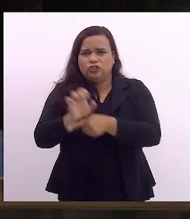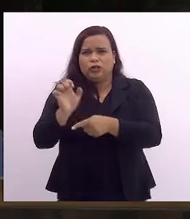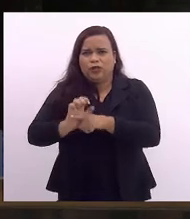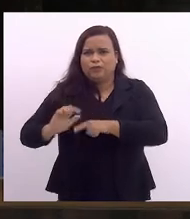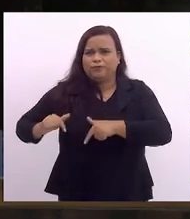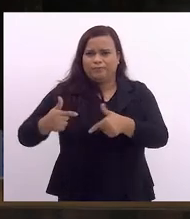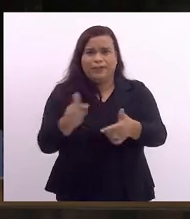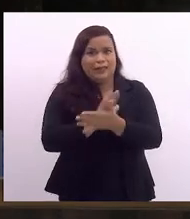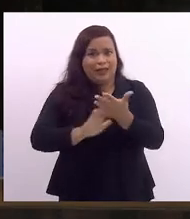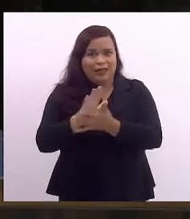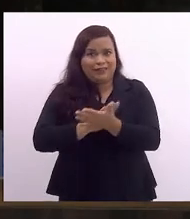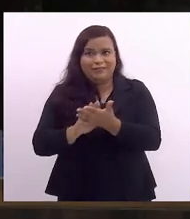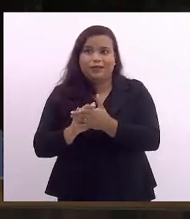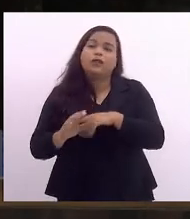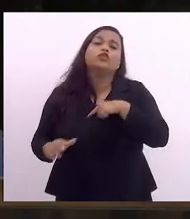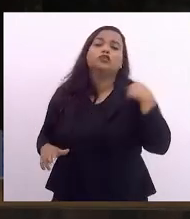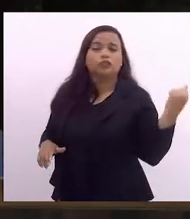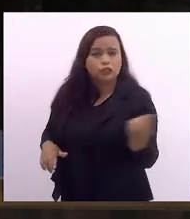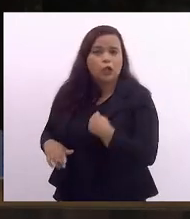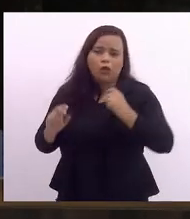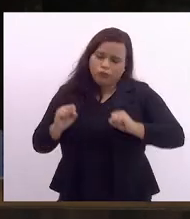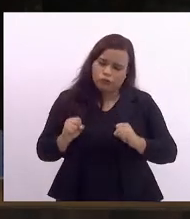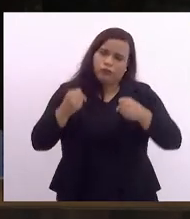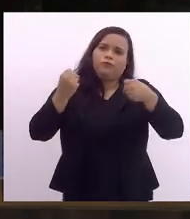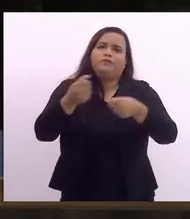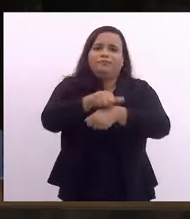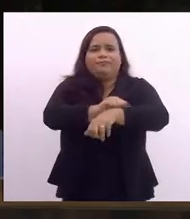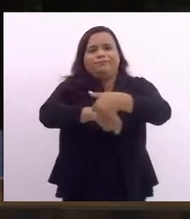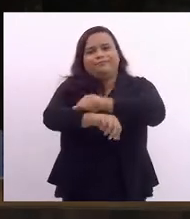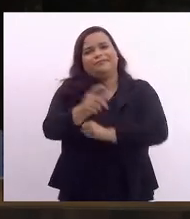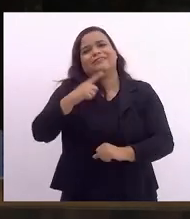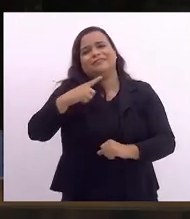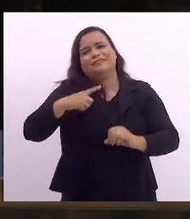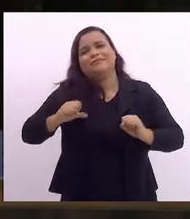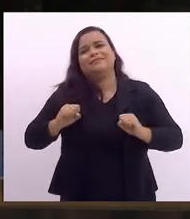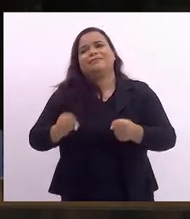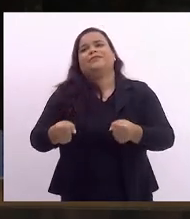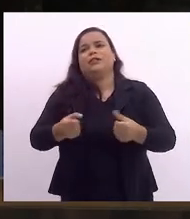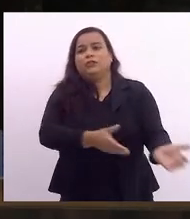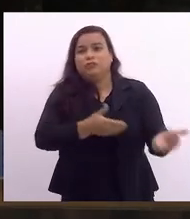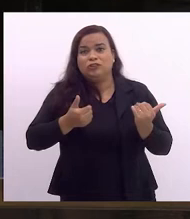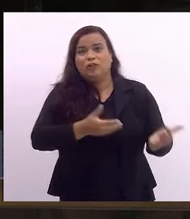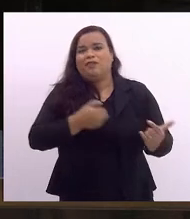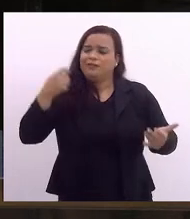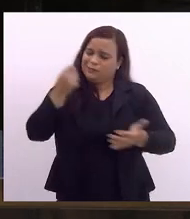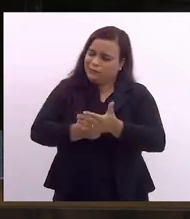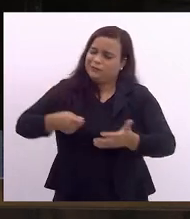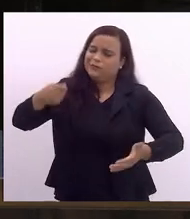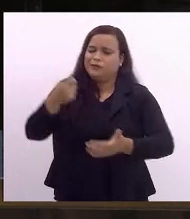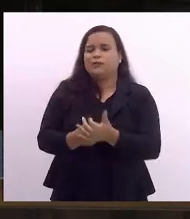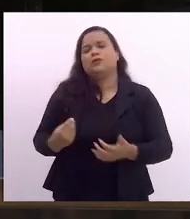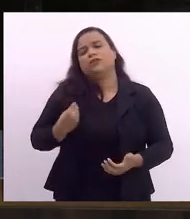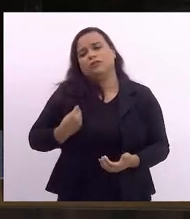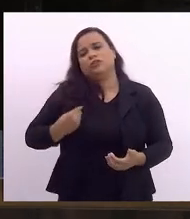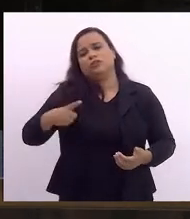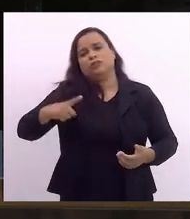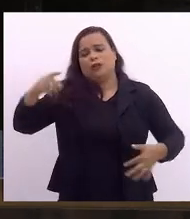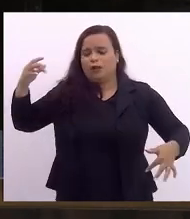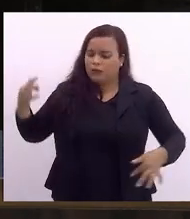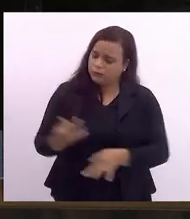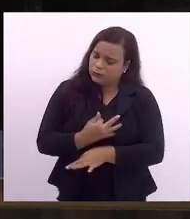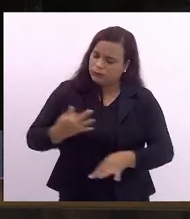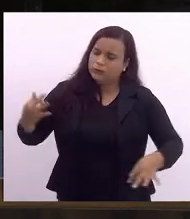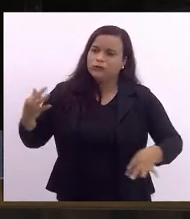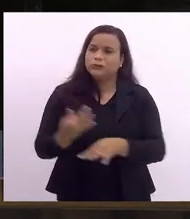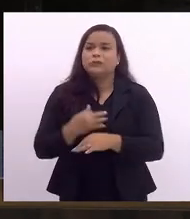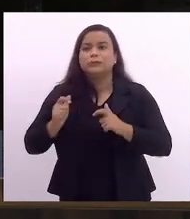os nossos, nós fazemos tudo daqui. Então, nossa juventude, ela segue existindo e resistindo nos seus